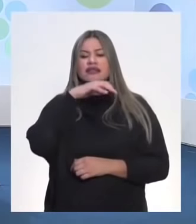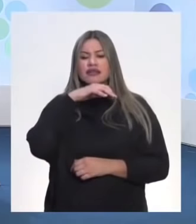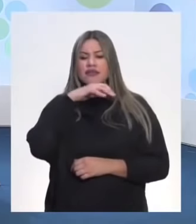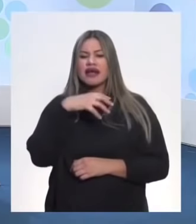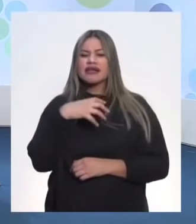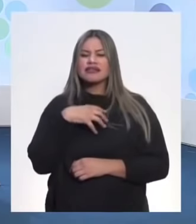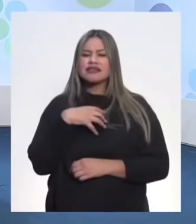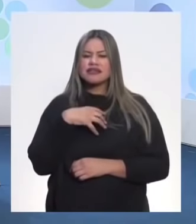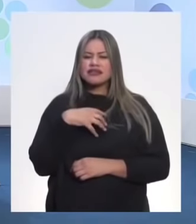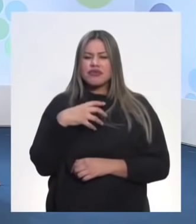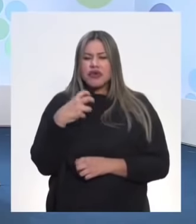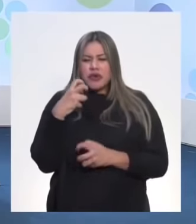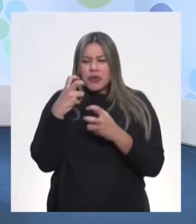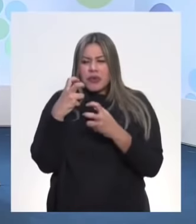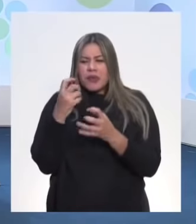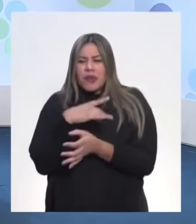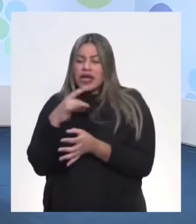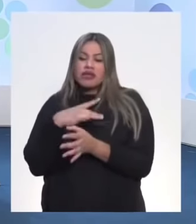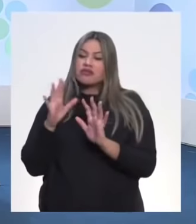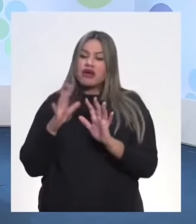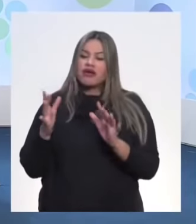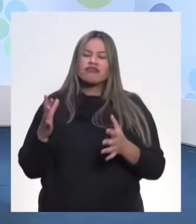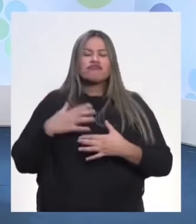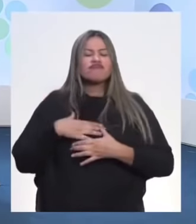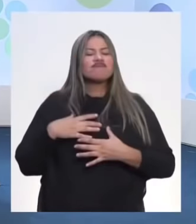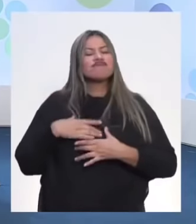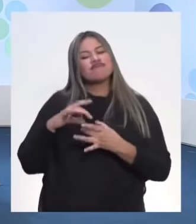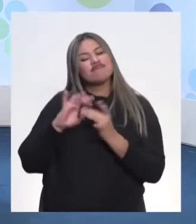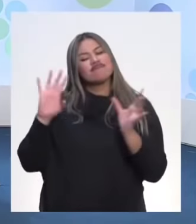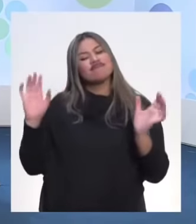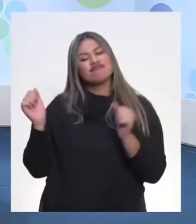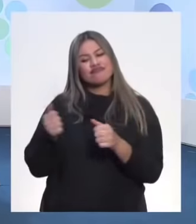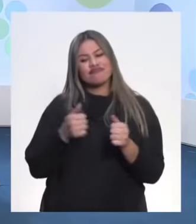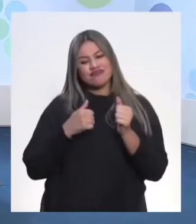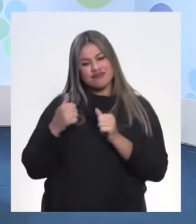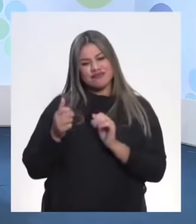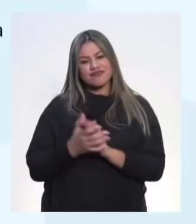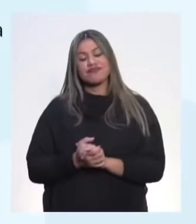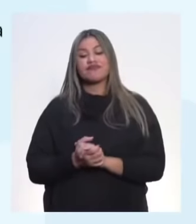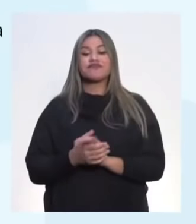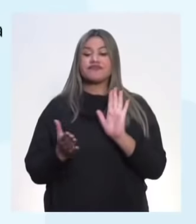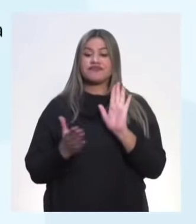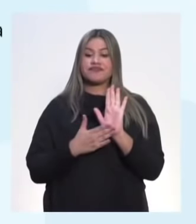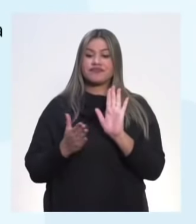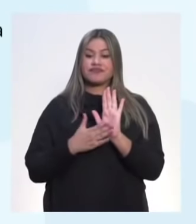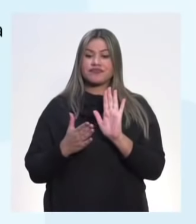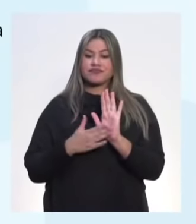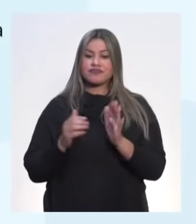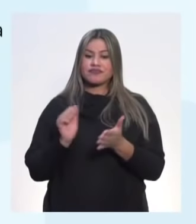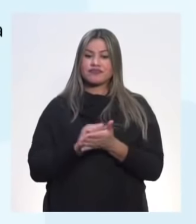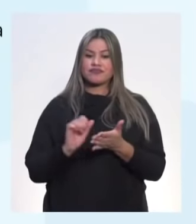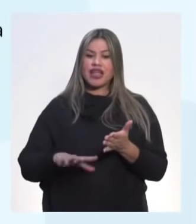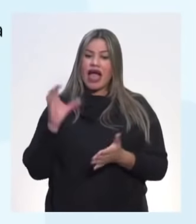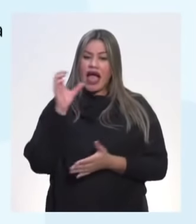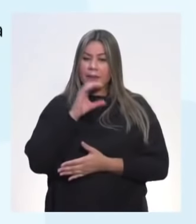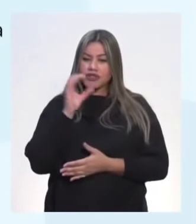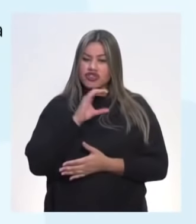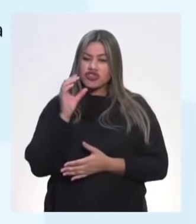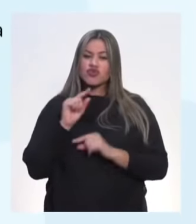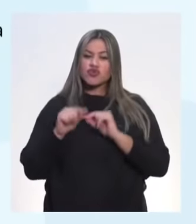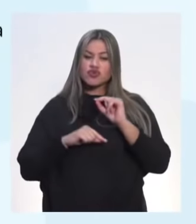sentindo ameaçados. Por isso que eles estão. Perfeito. Sim. Aí tem uma proposta de atividade que eu vou fazer rapidinho, eles vão me bater hoje, mas eu vou fazer. Eu quero